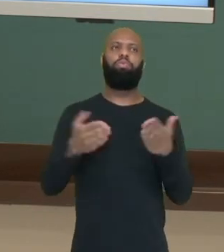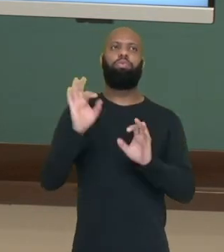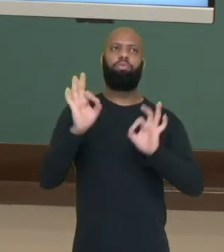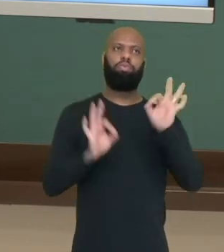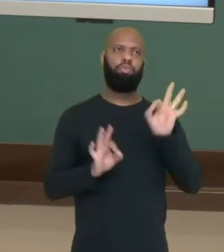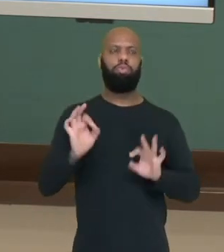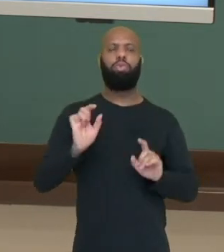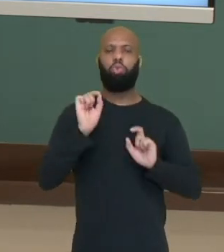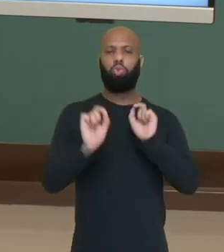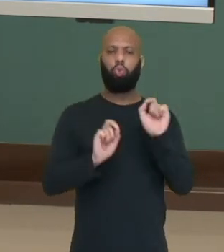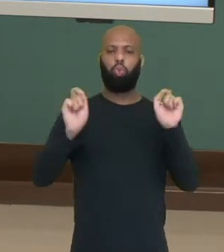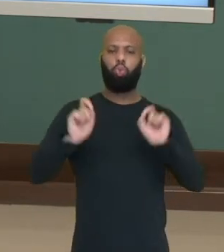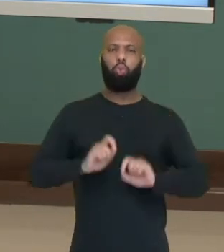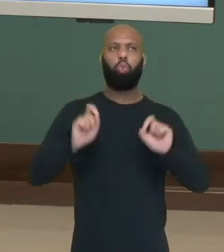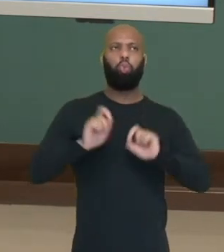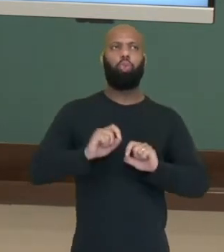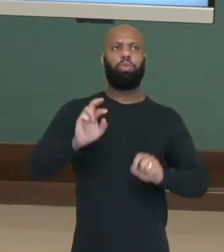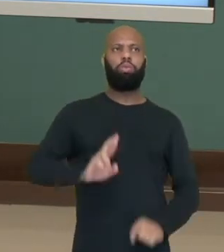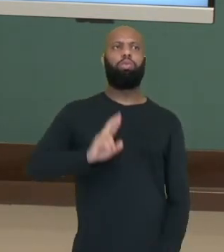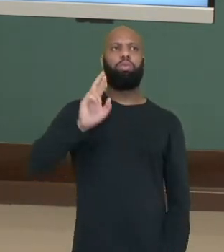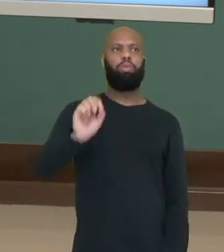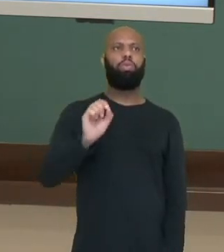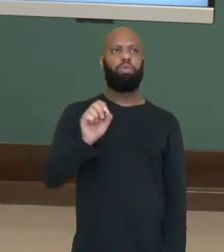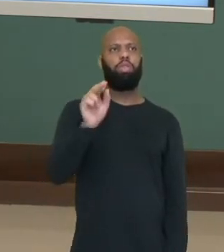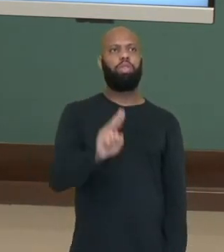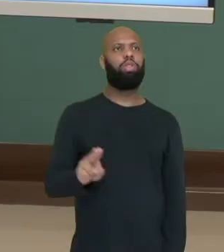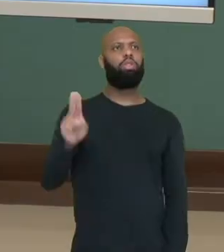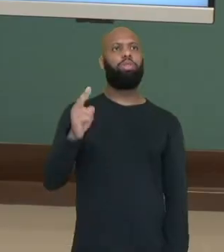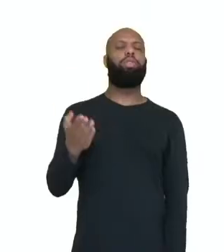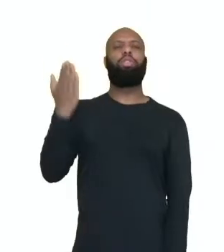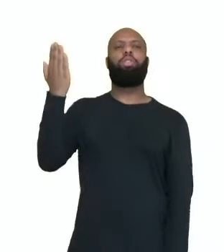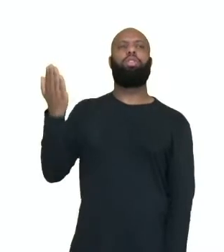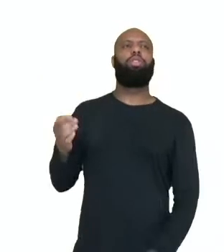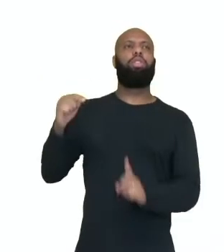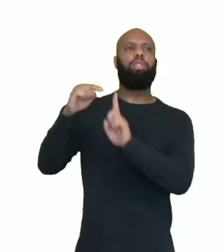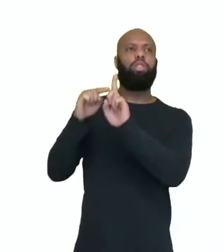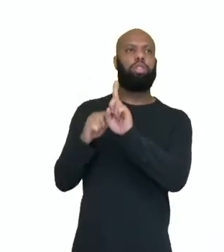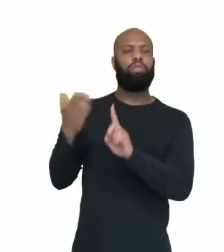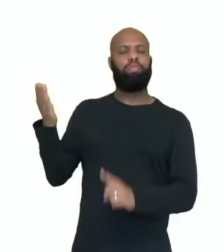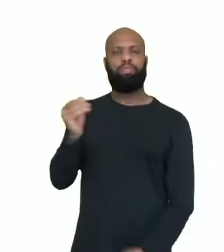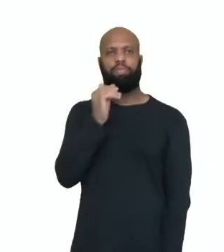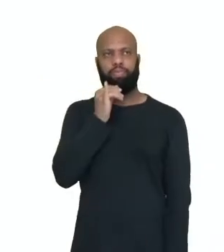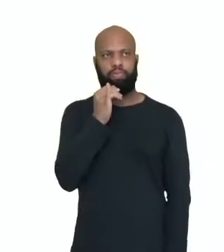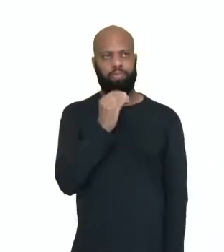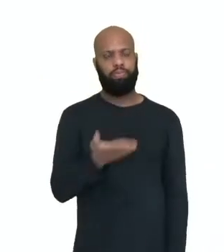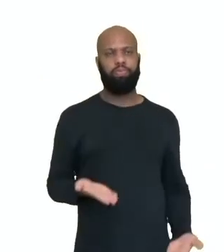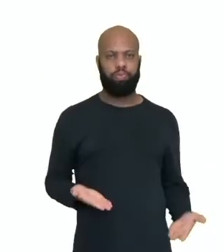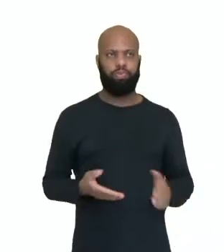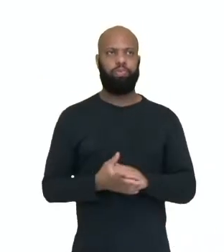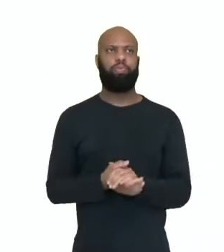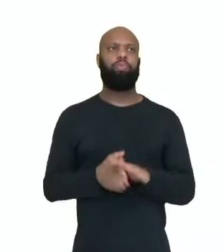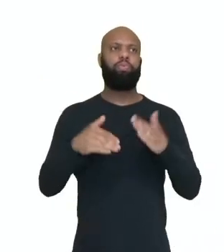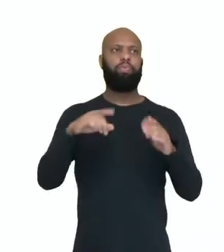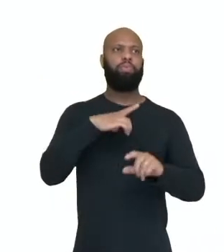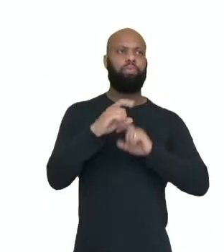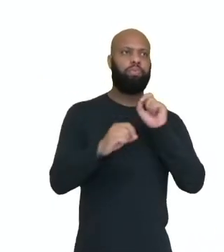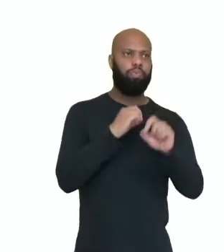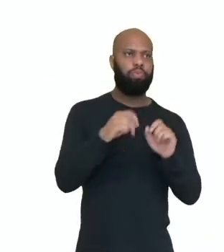Esquematicamente, a gente pode representar a eletrólise aquosa utilizando esse tipo de exemplo. Então, olha só. Na